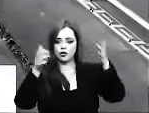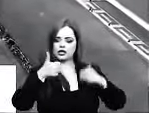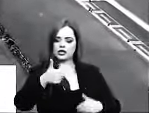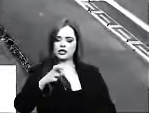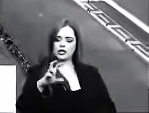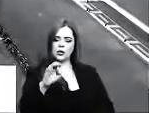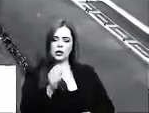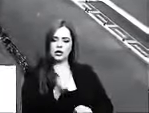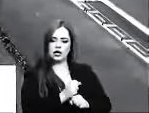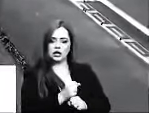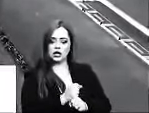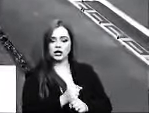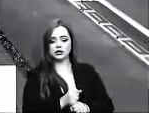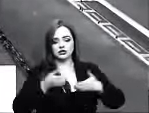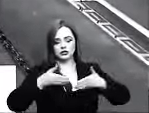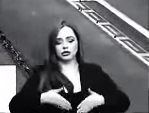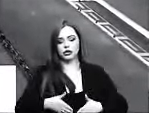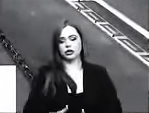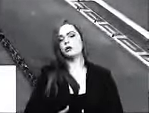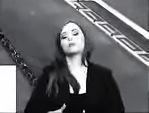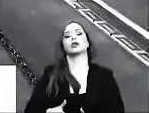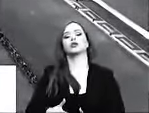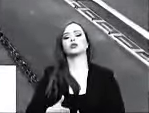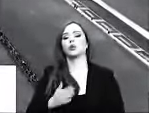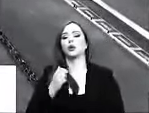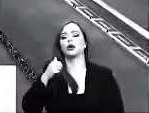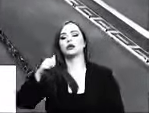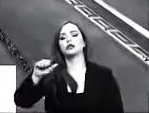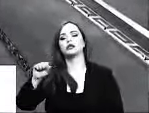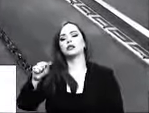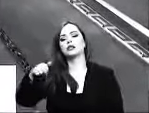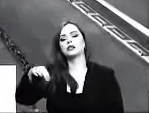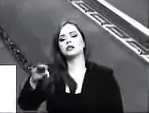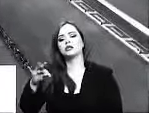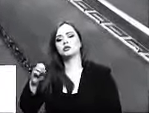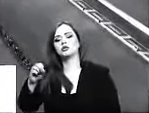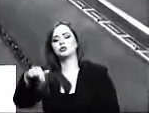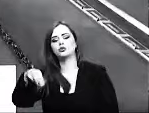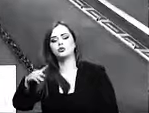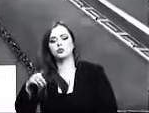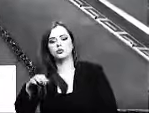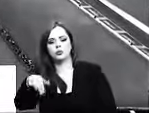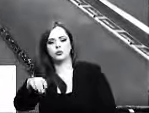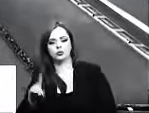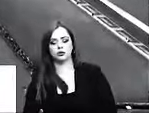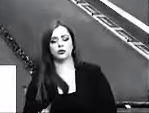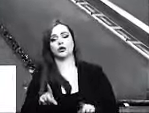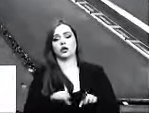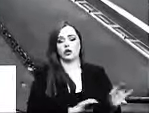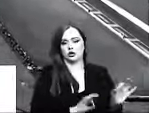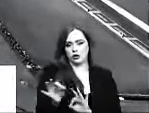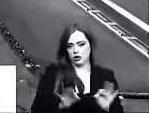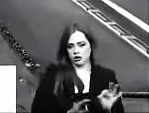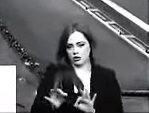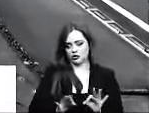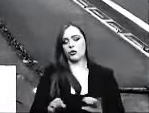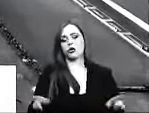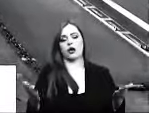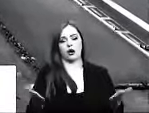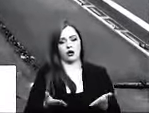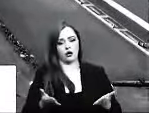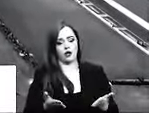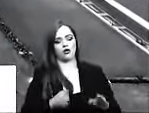dessas? Quem? É óbvio que ele jamais diria algo dessa proporção sem ter pensado